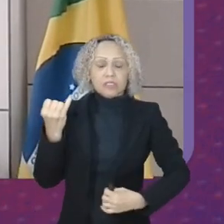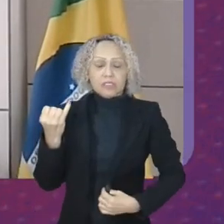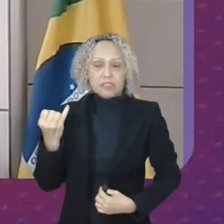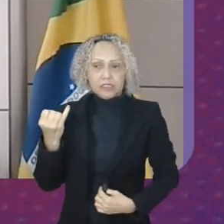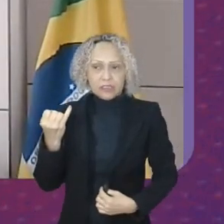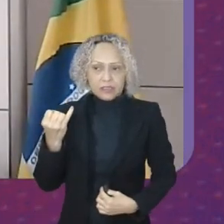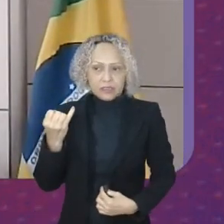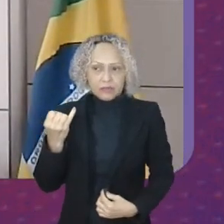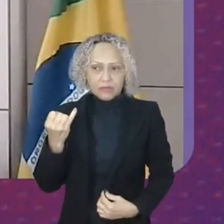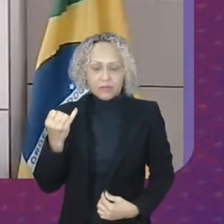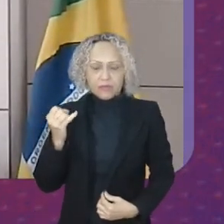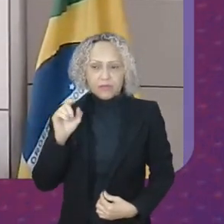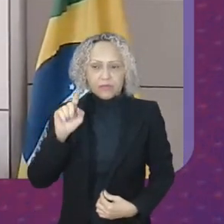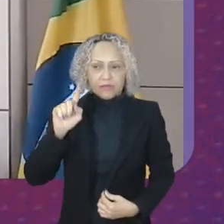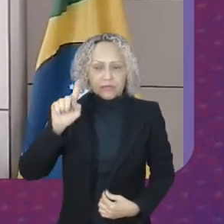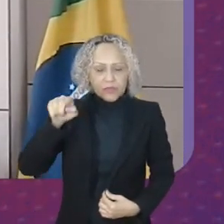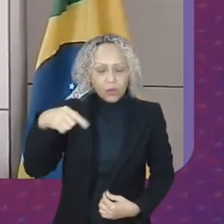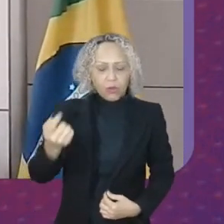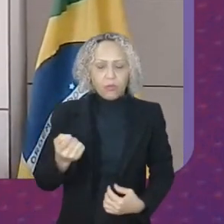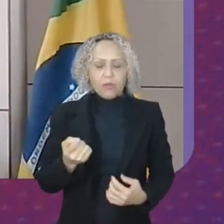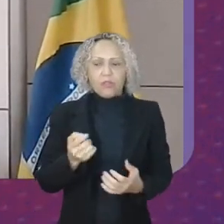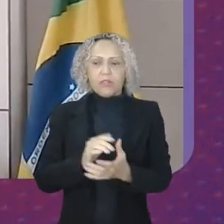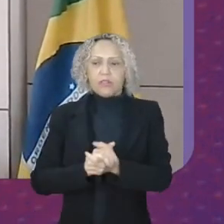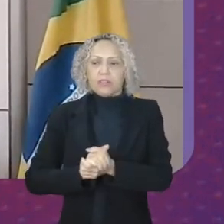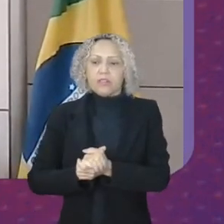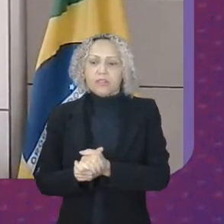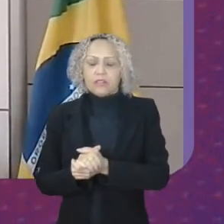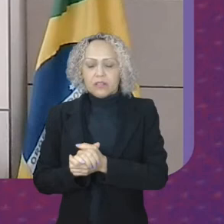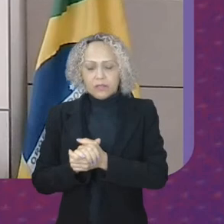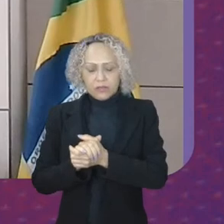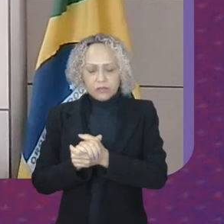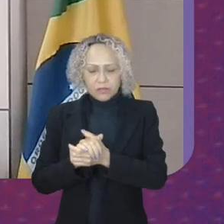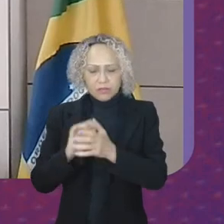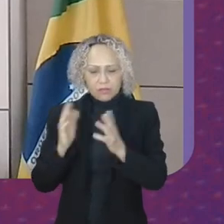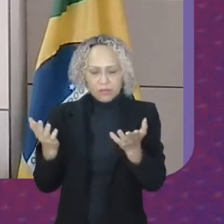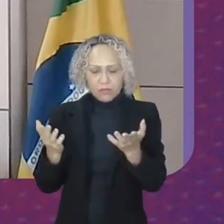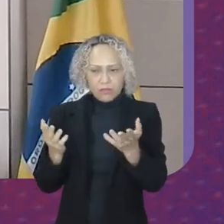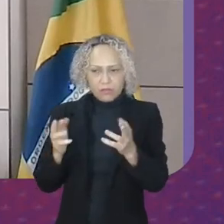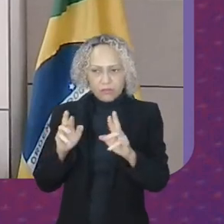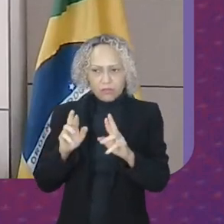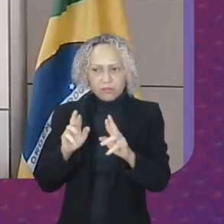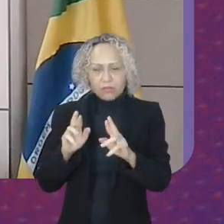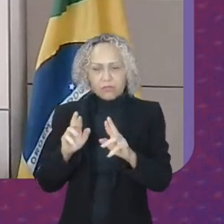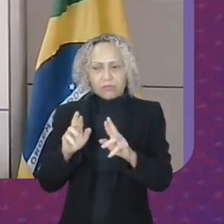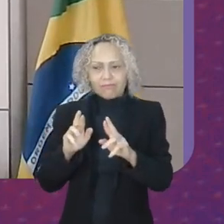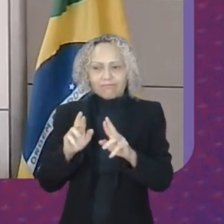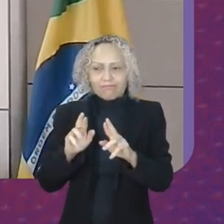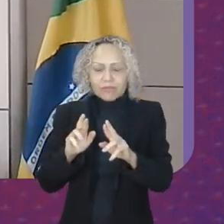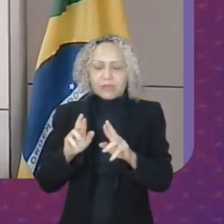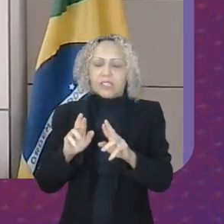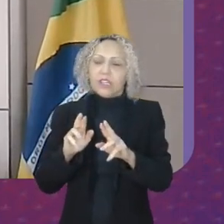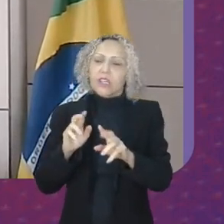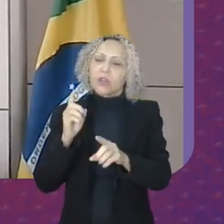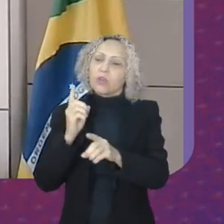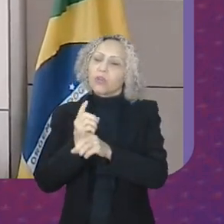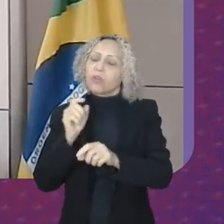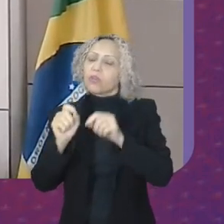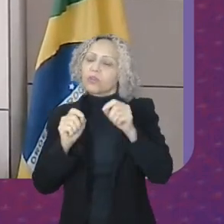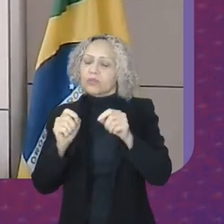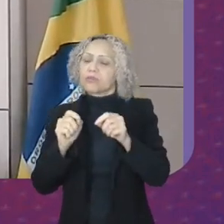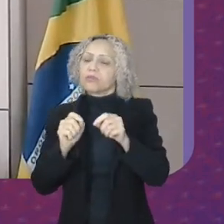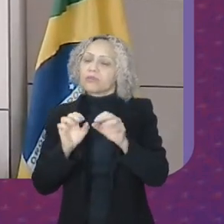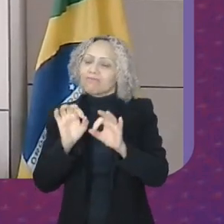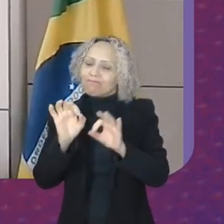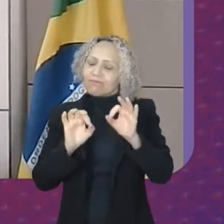próximo período, né, inclusive de definição do PPA, e aí eu me dirijo aqui aos parlamentares do Partido dos